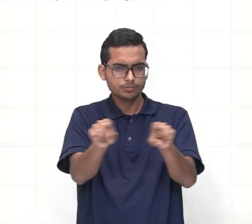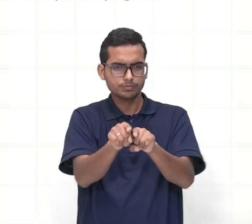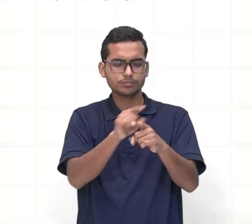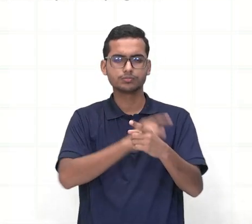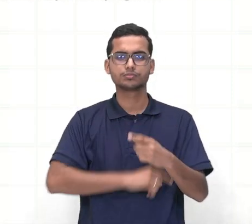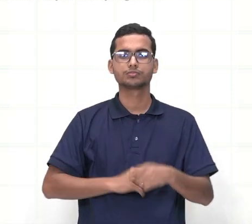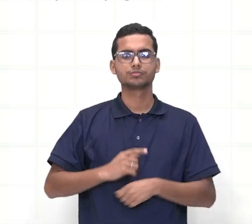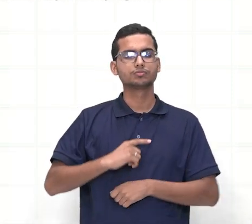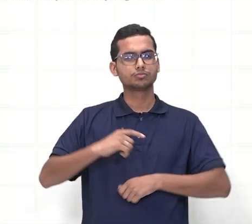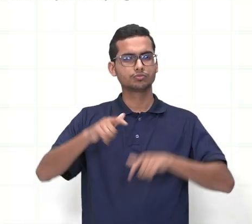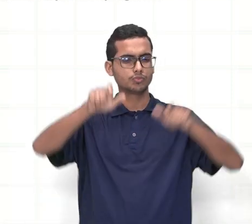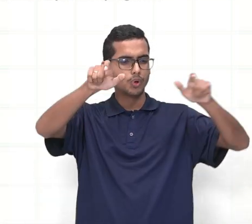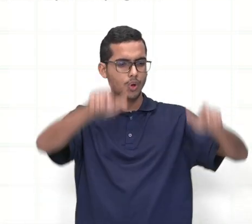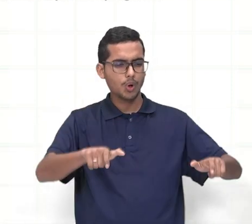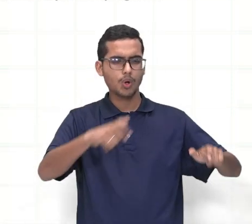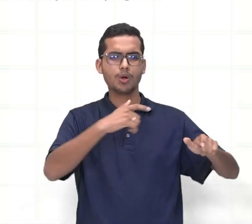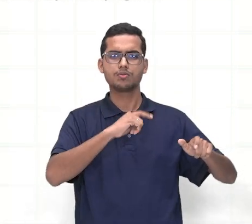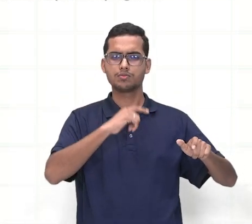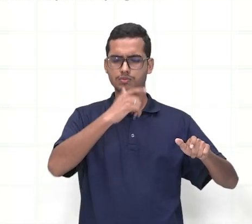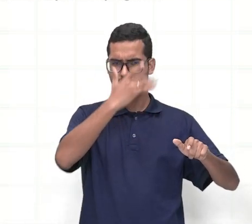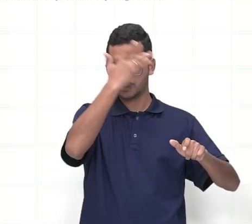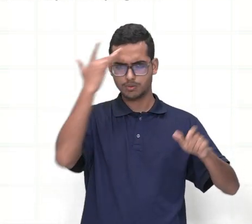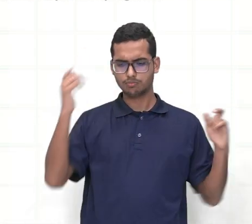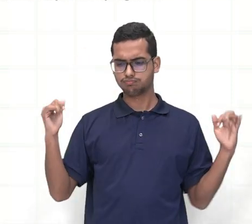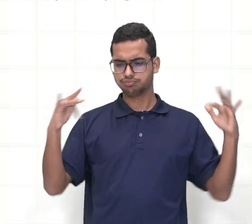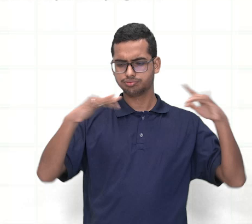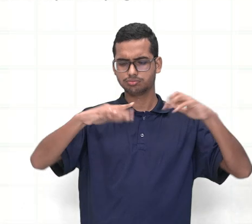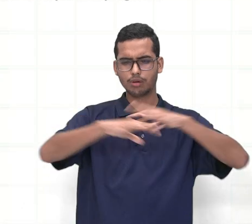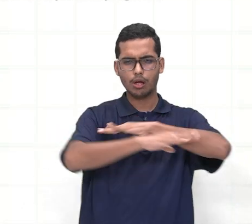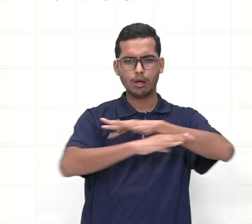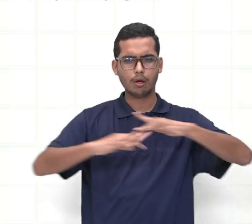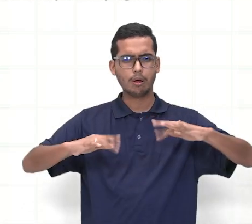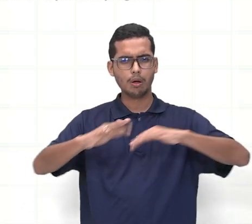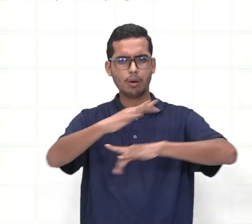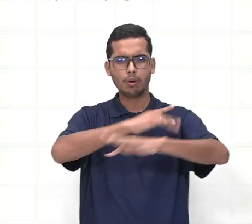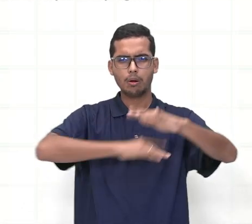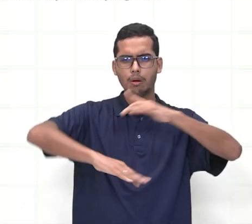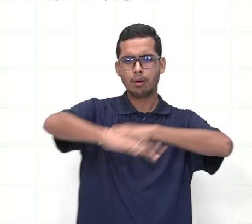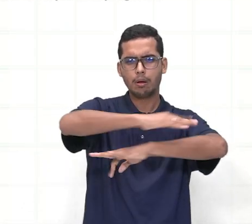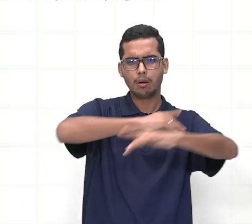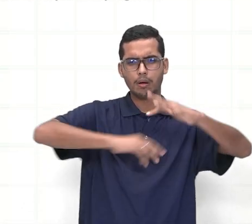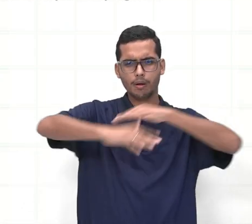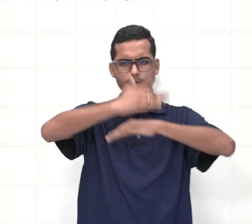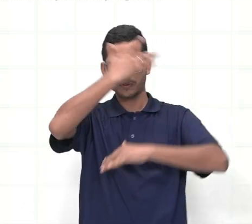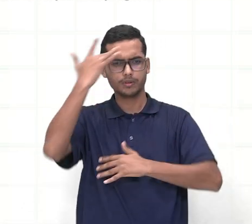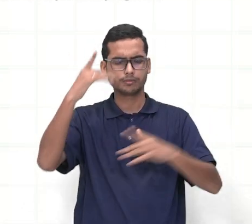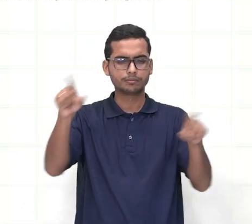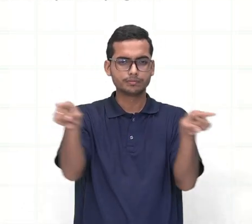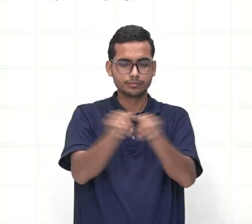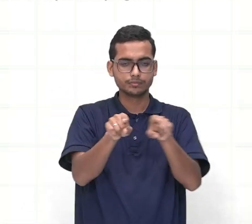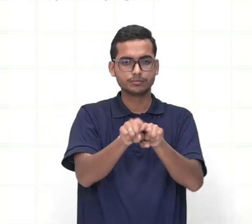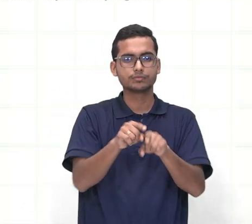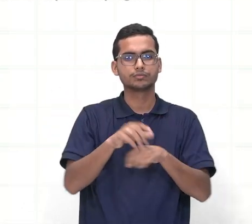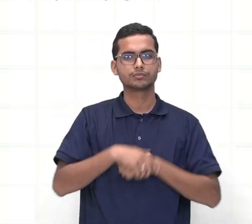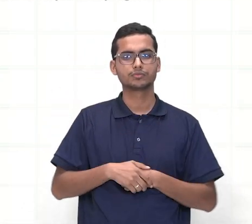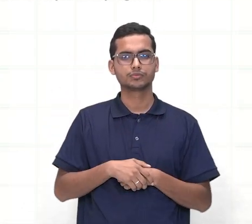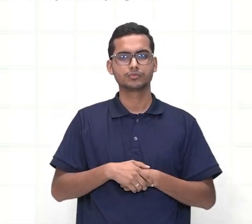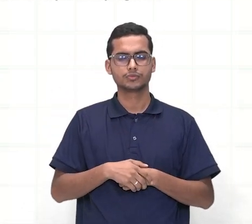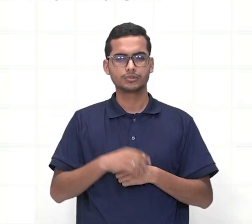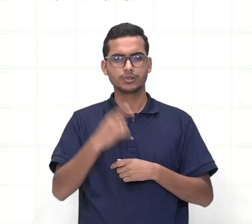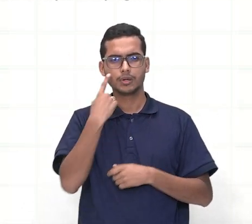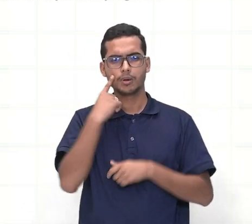lugares públicos. Você vai numa agência bancária, que ali põe a mão na porta, que várias pessoas